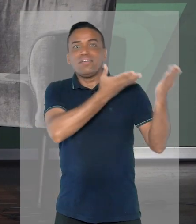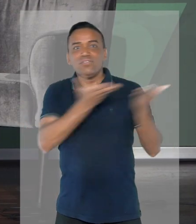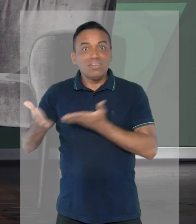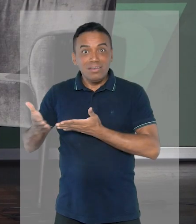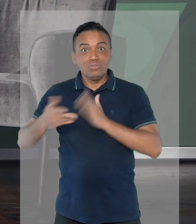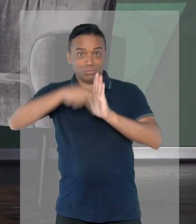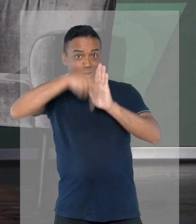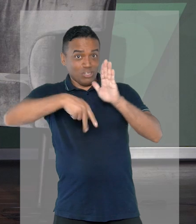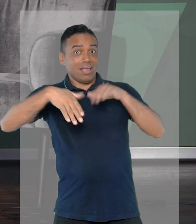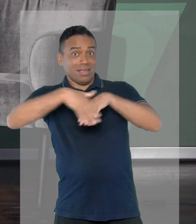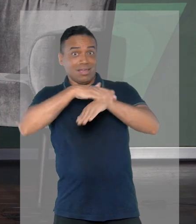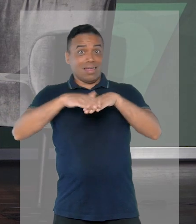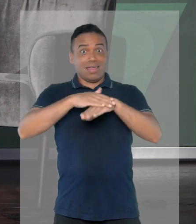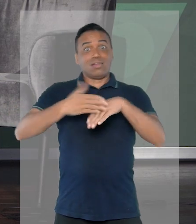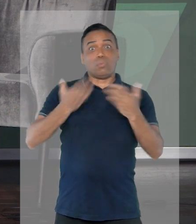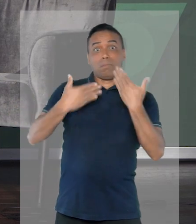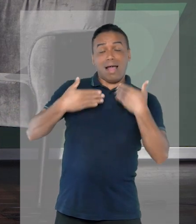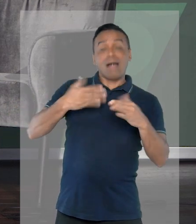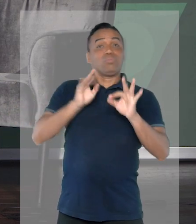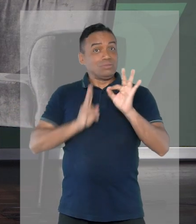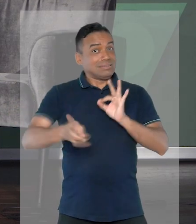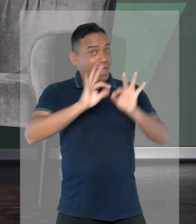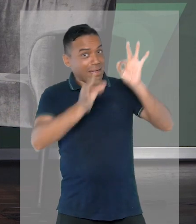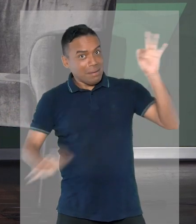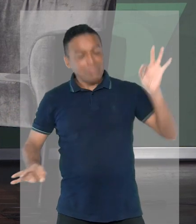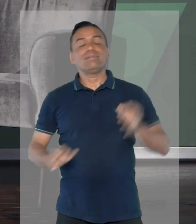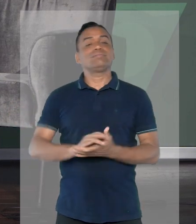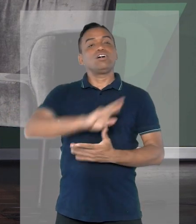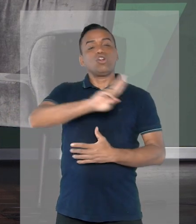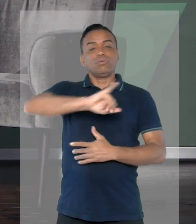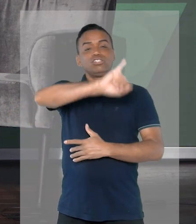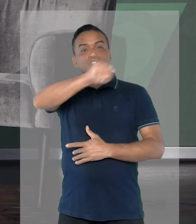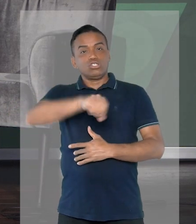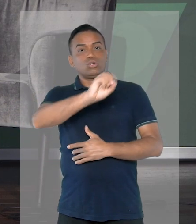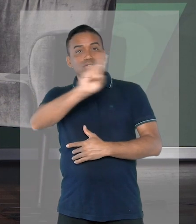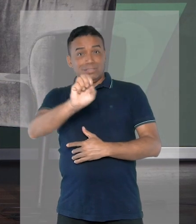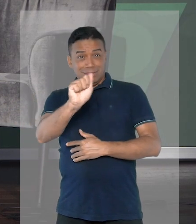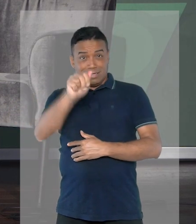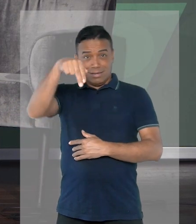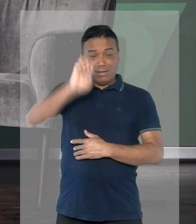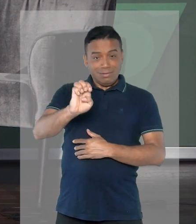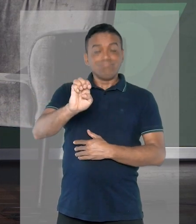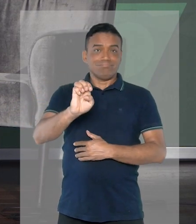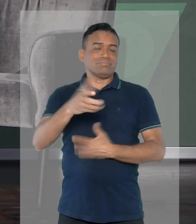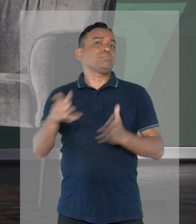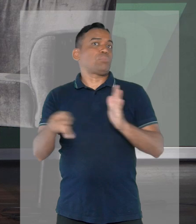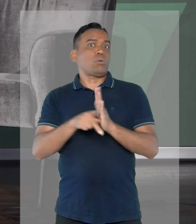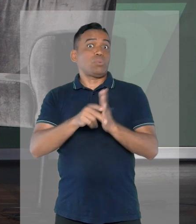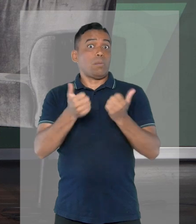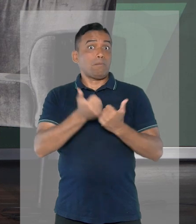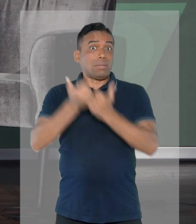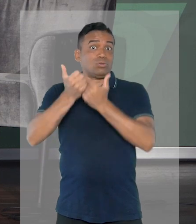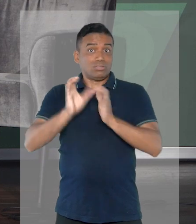Bem-vindos ao Sempre um Papo. Meu nome é Josane Faleiro. Essa edição do Sempre um Papo tem o patrocínio da CEMIG e da